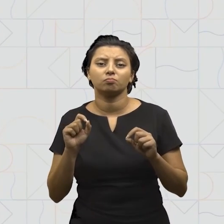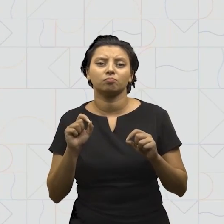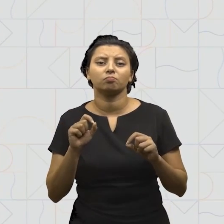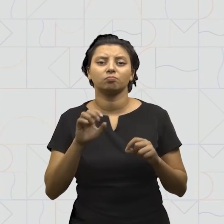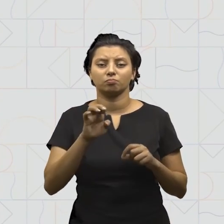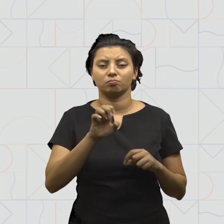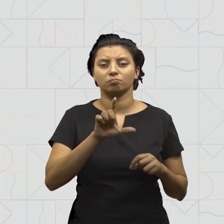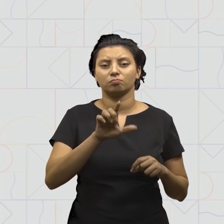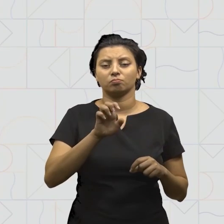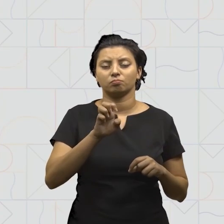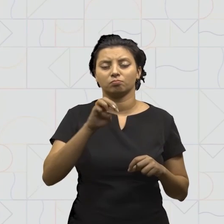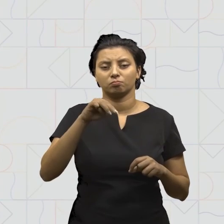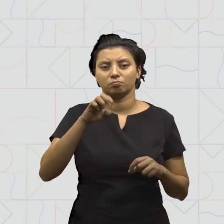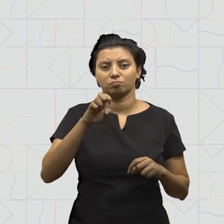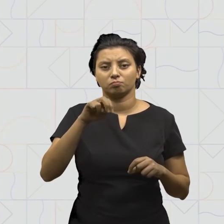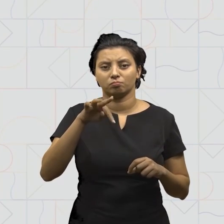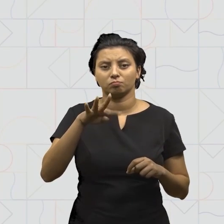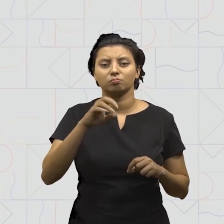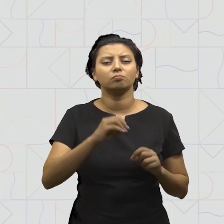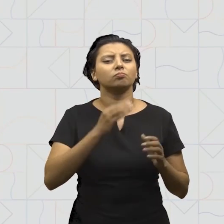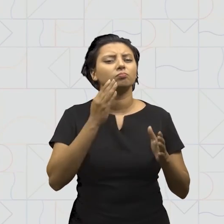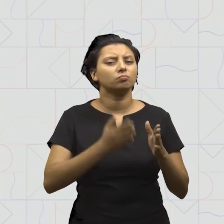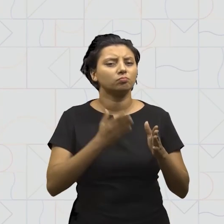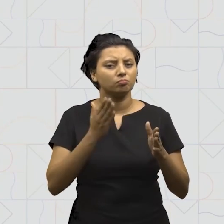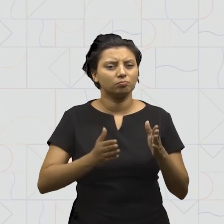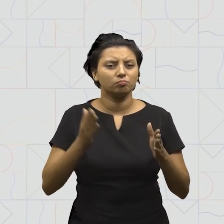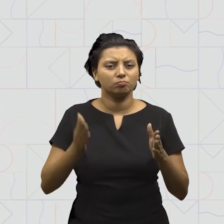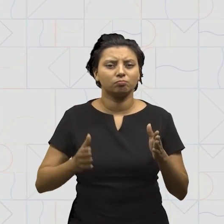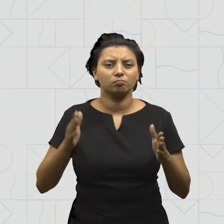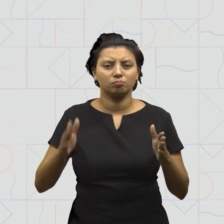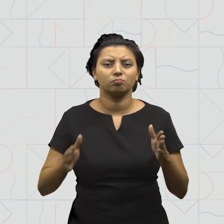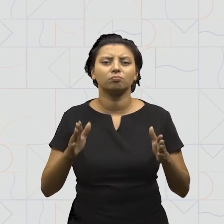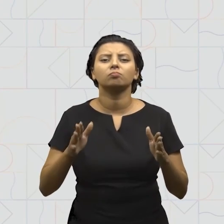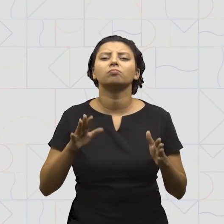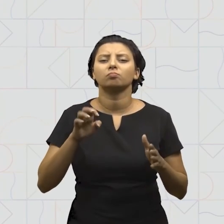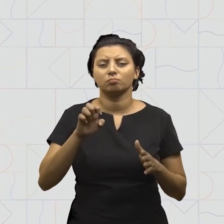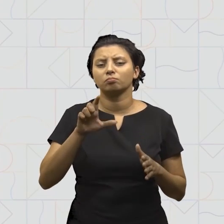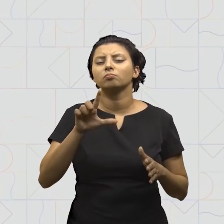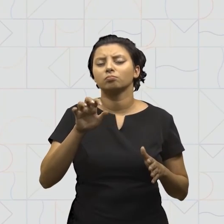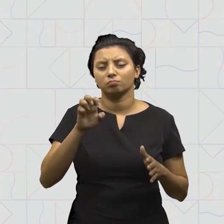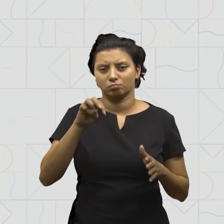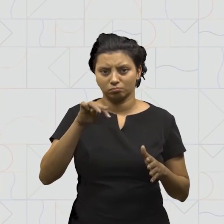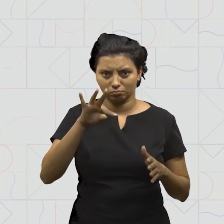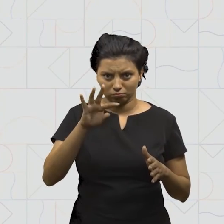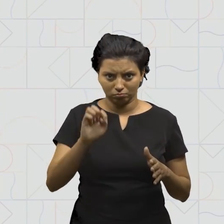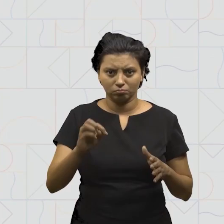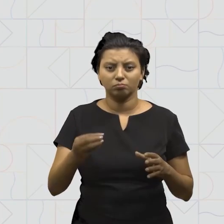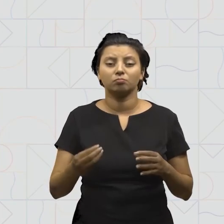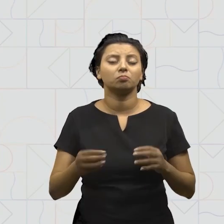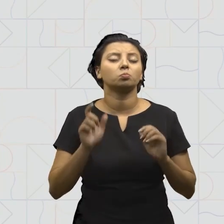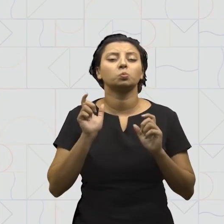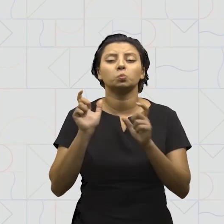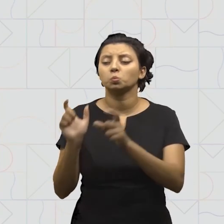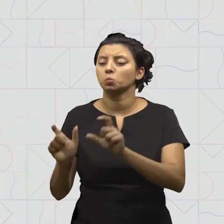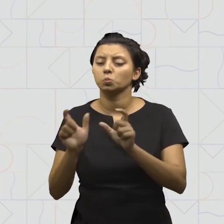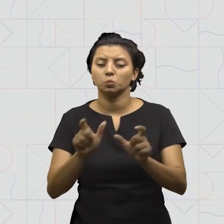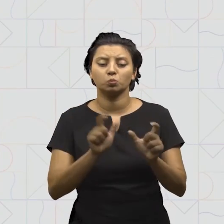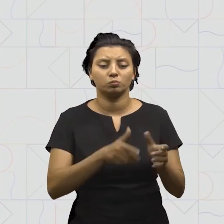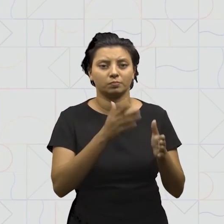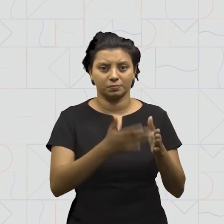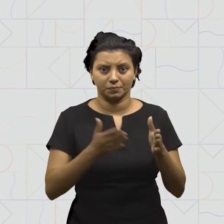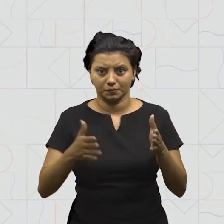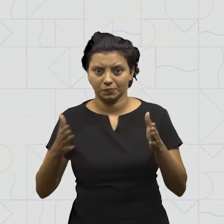de elemento. A ordem em que o elemento aparece é a posição dele na